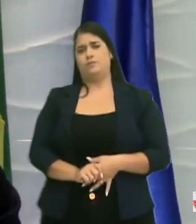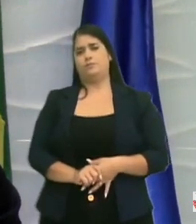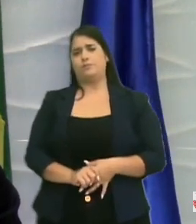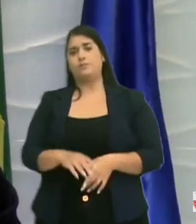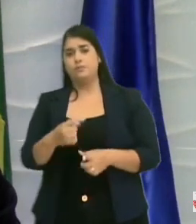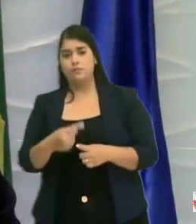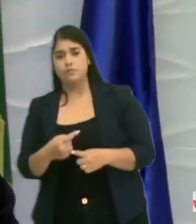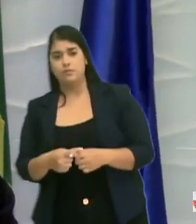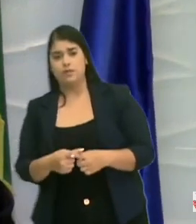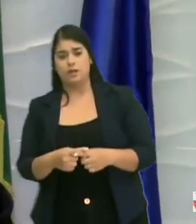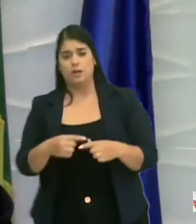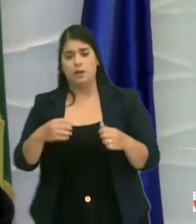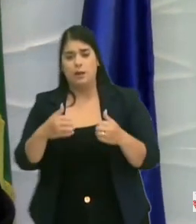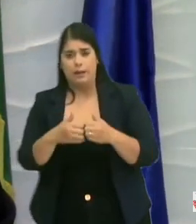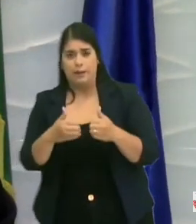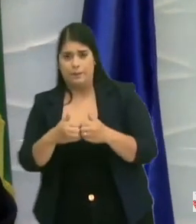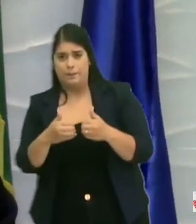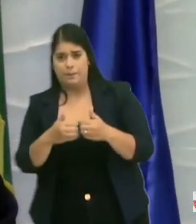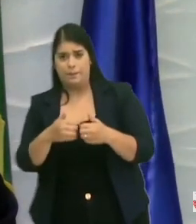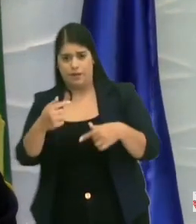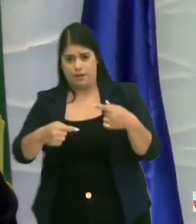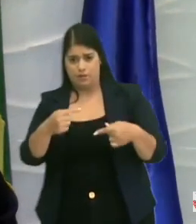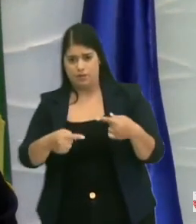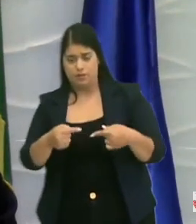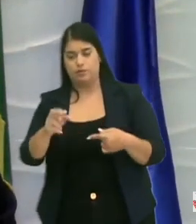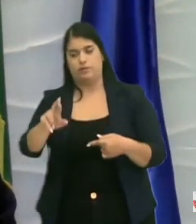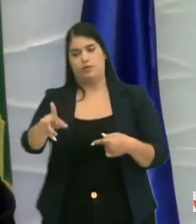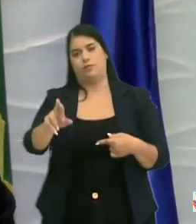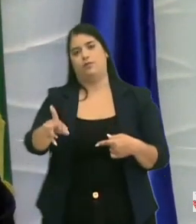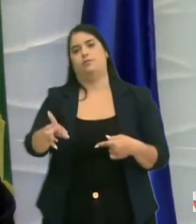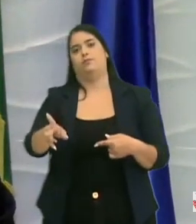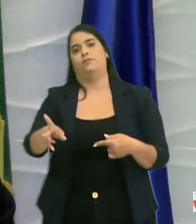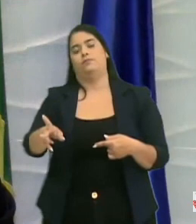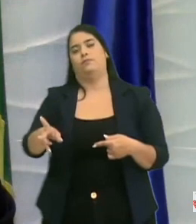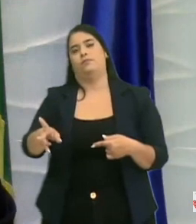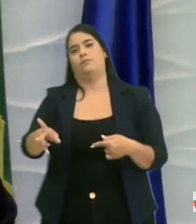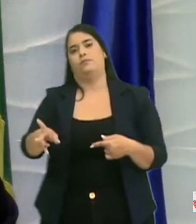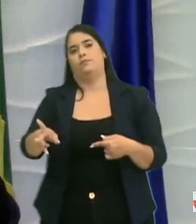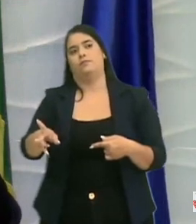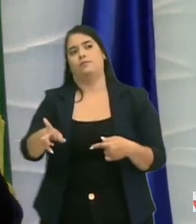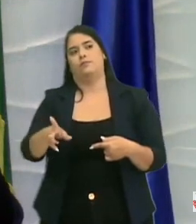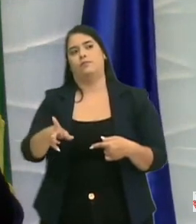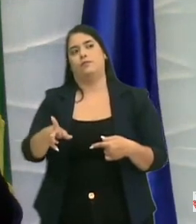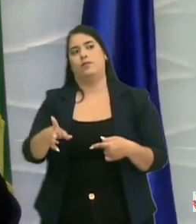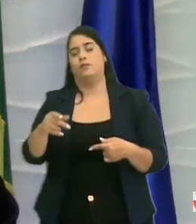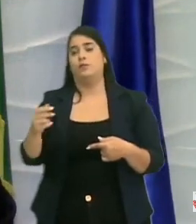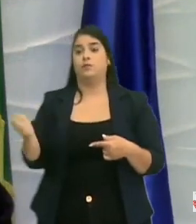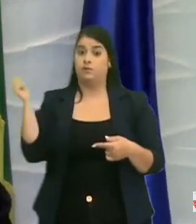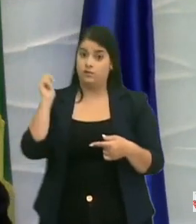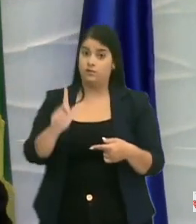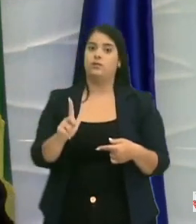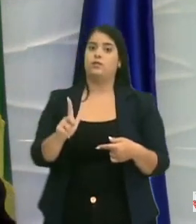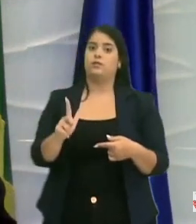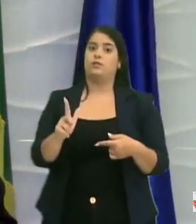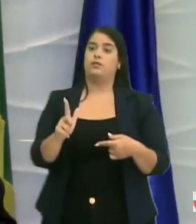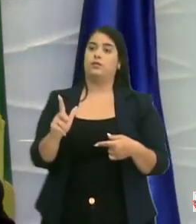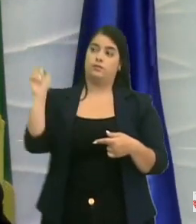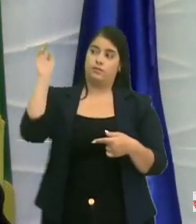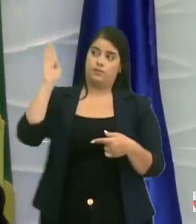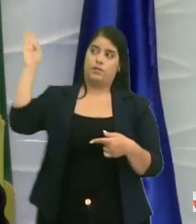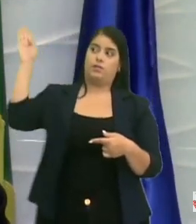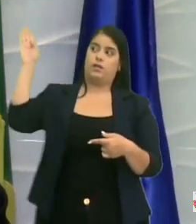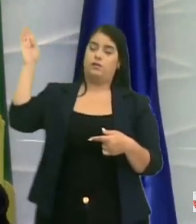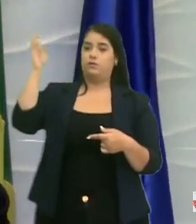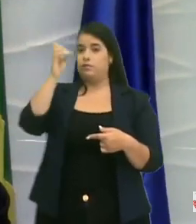porque estamos se aproximando da eleição, não. Quando eu me reelegi, foi